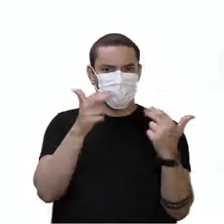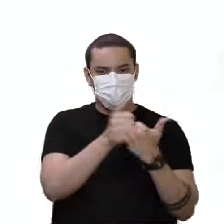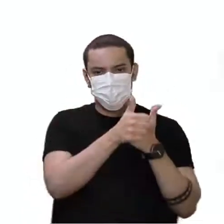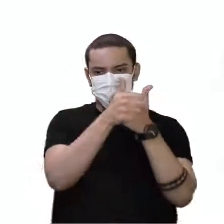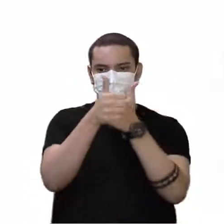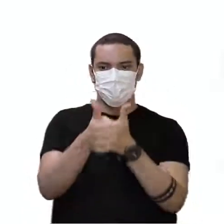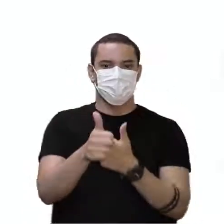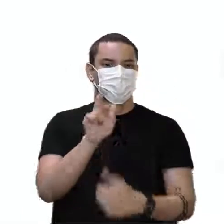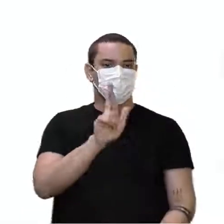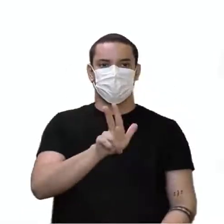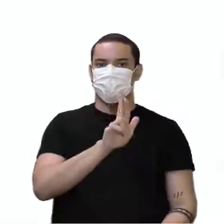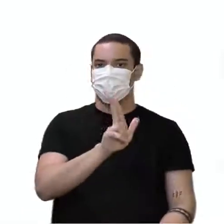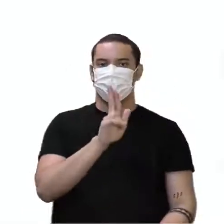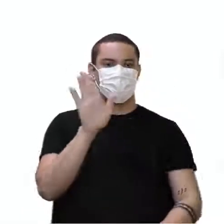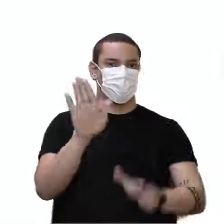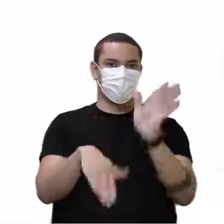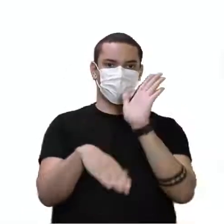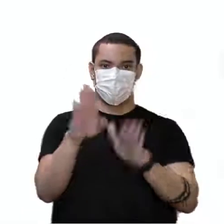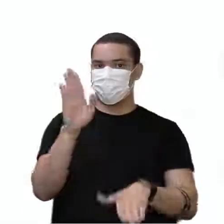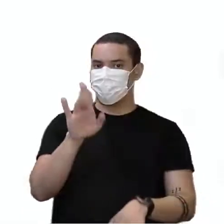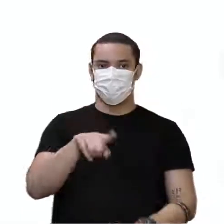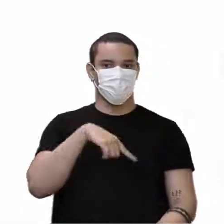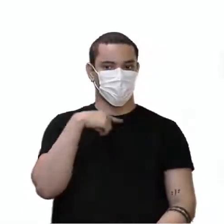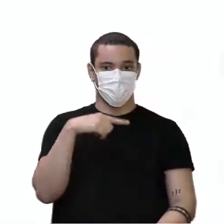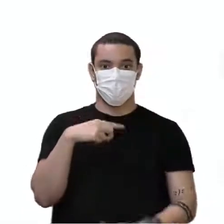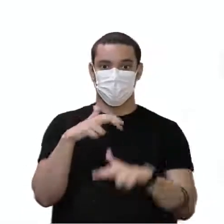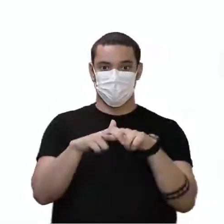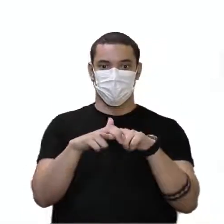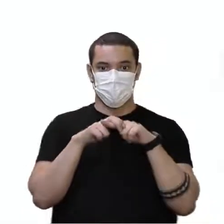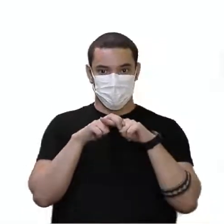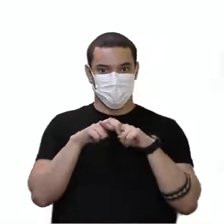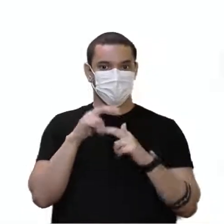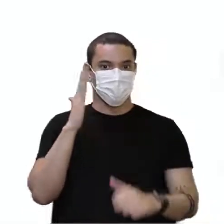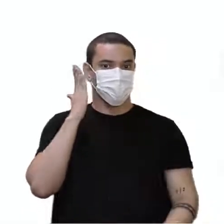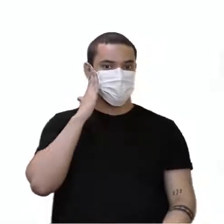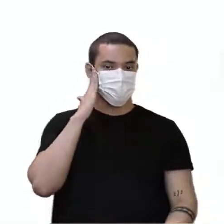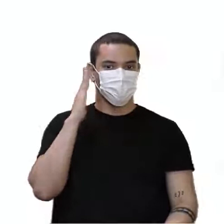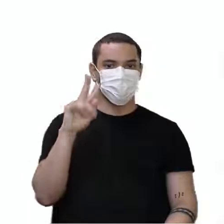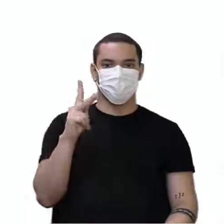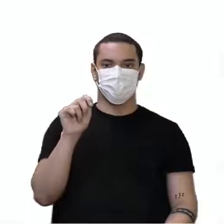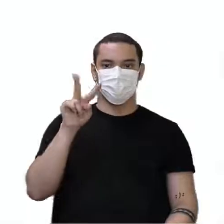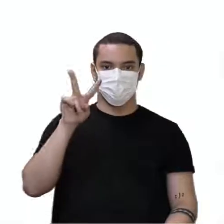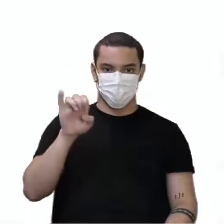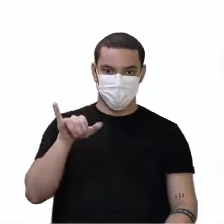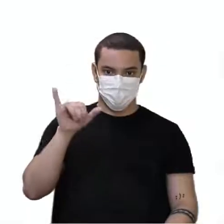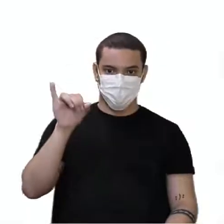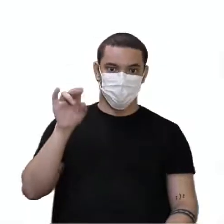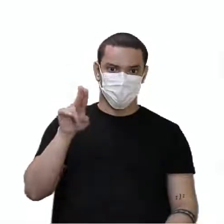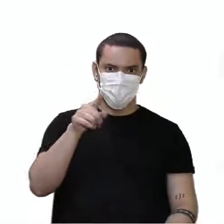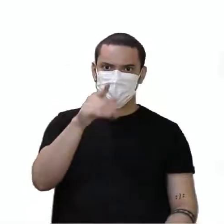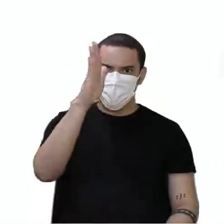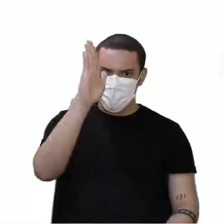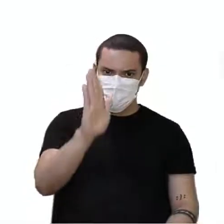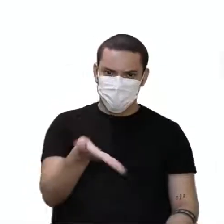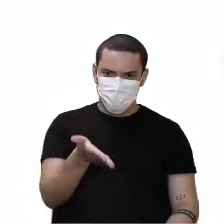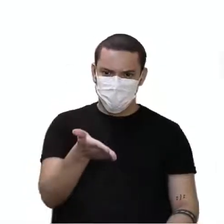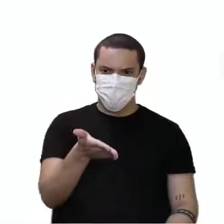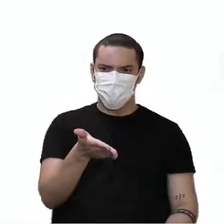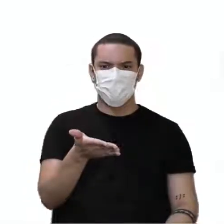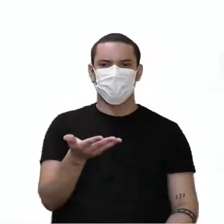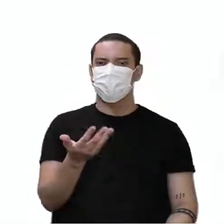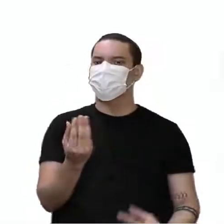eu comentei com vocês. Nem sempre fica bom fazer isso. Então, have you ever broken a bone? Você já